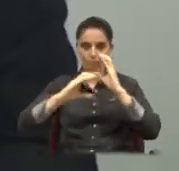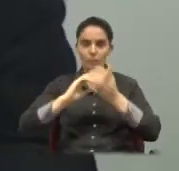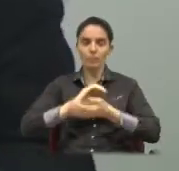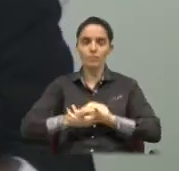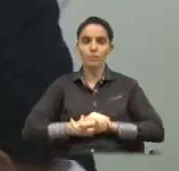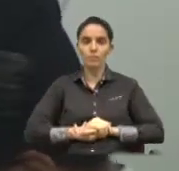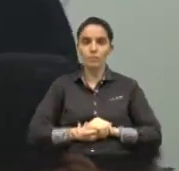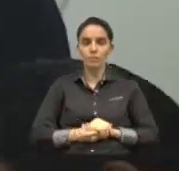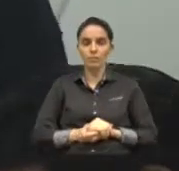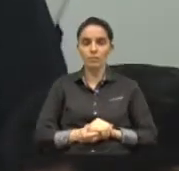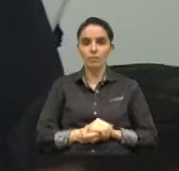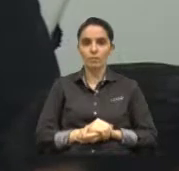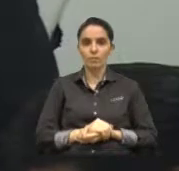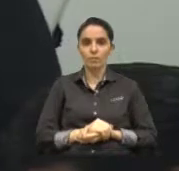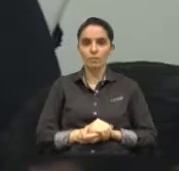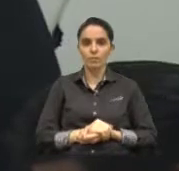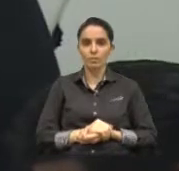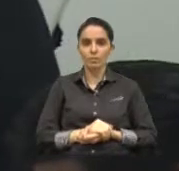nós